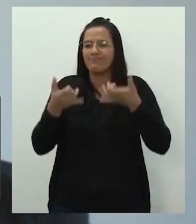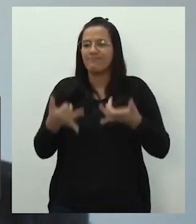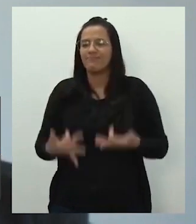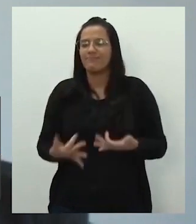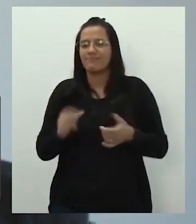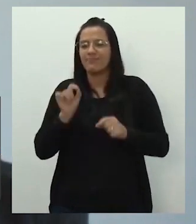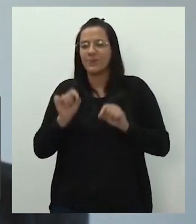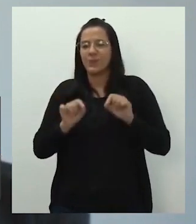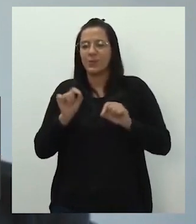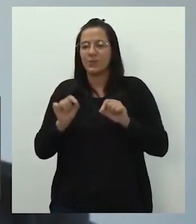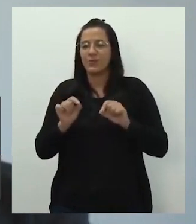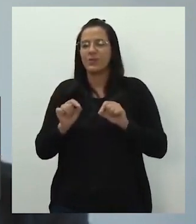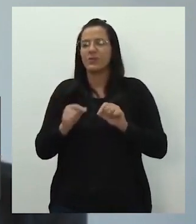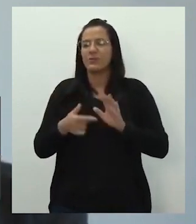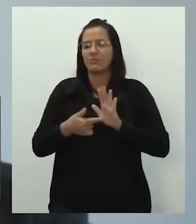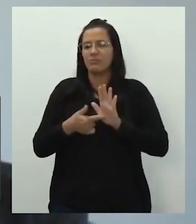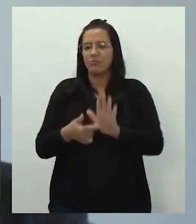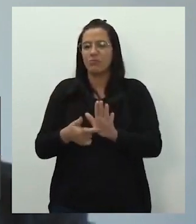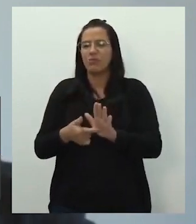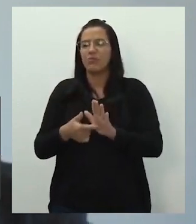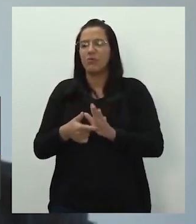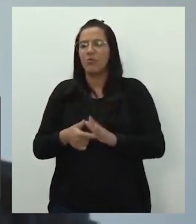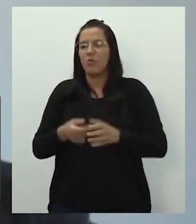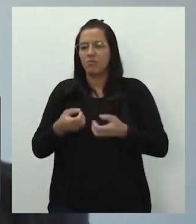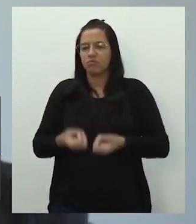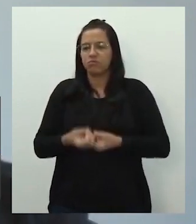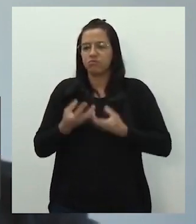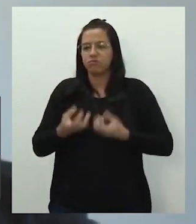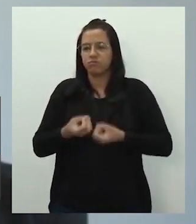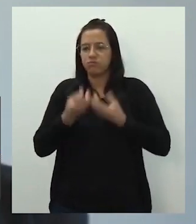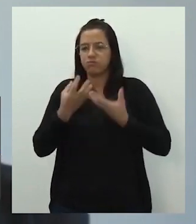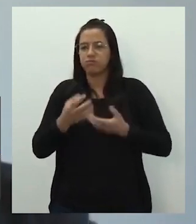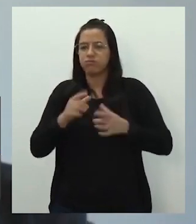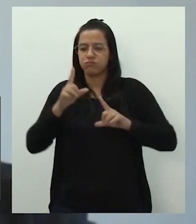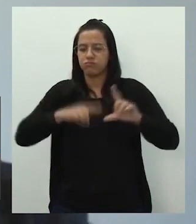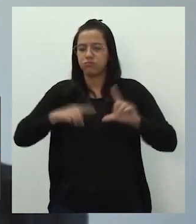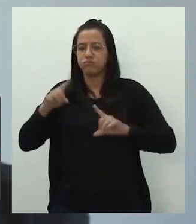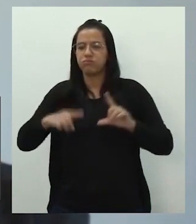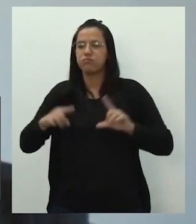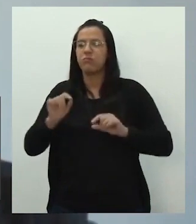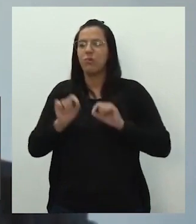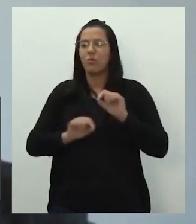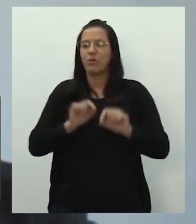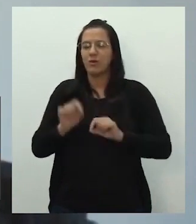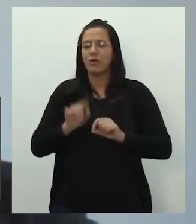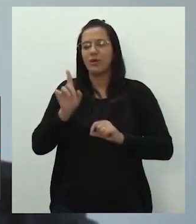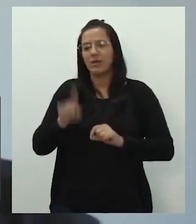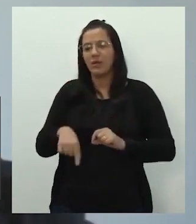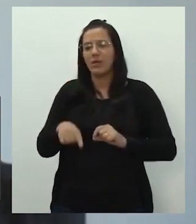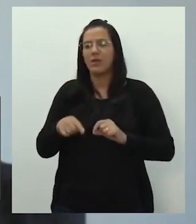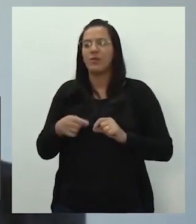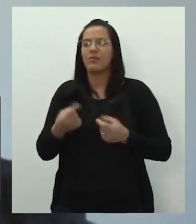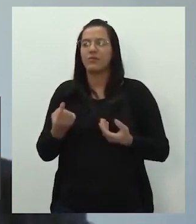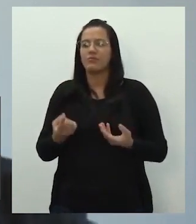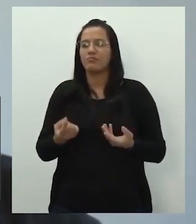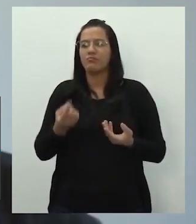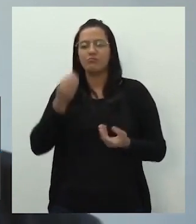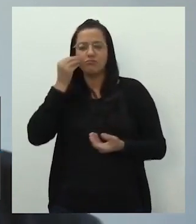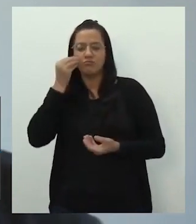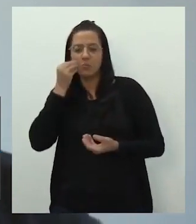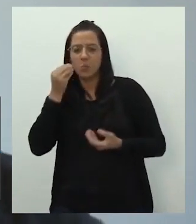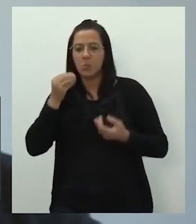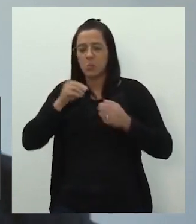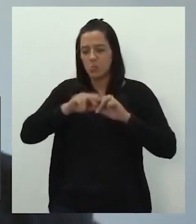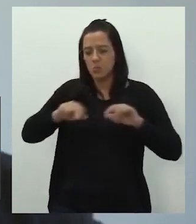de fluxograma, que vocês viram aí, é um dos modelos que existem. Então, nós temos,